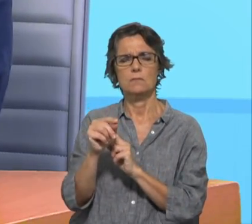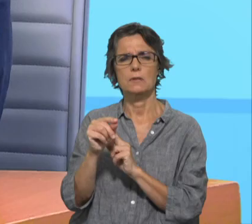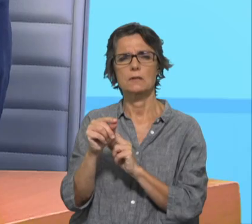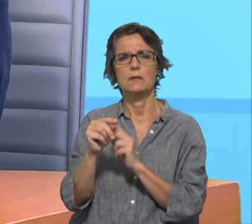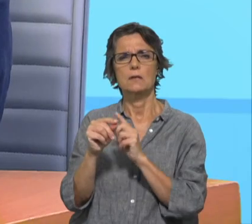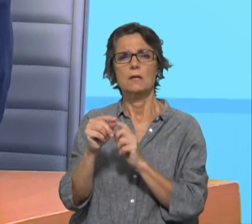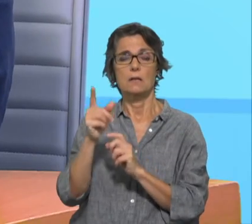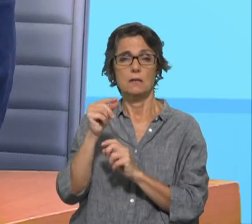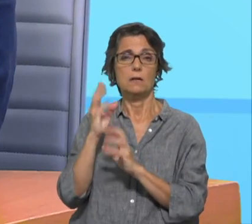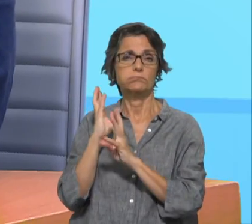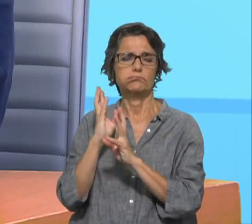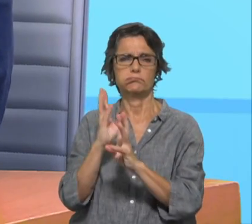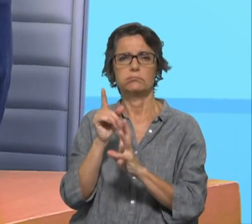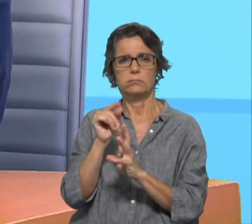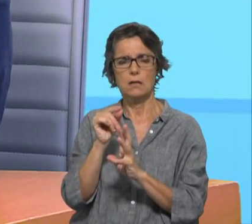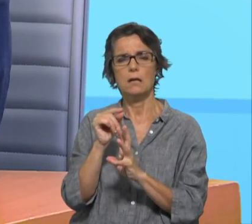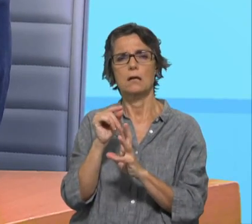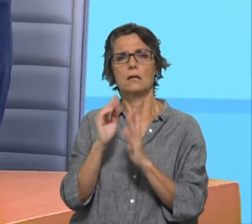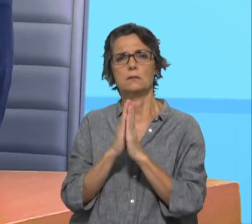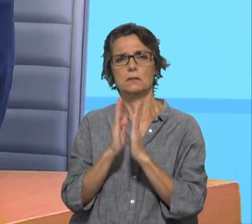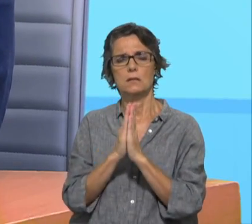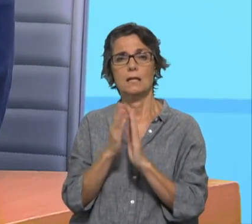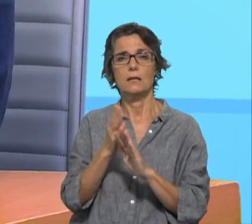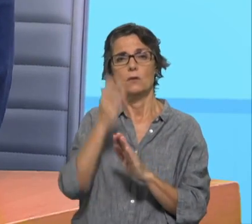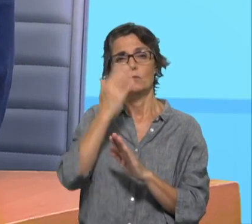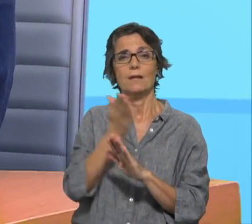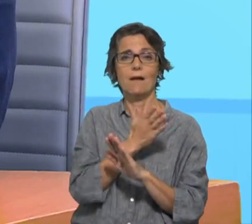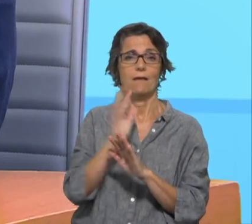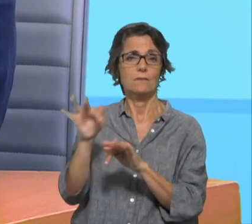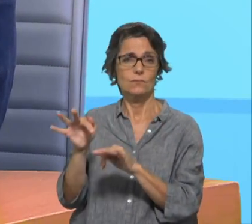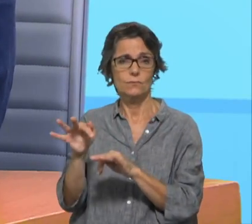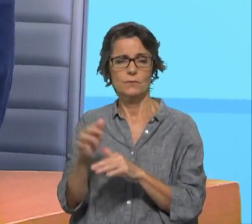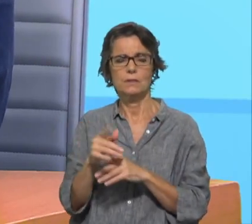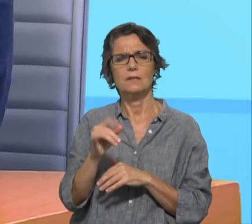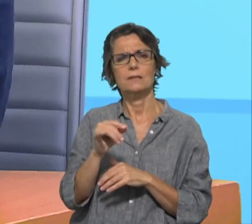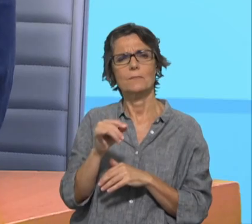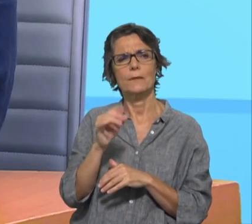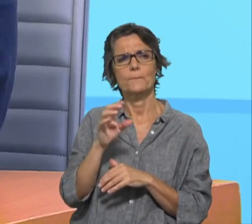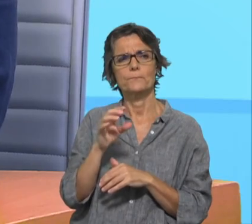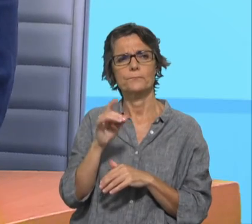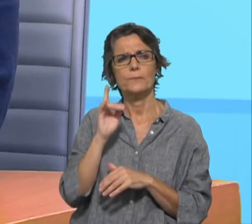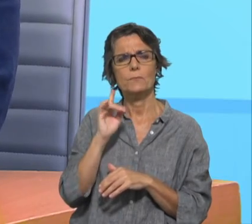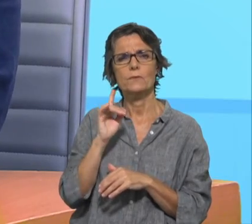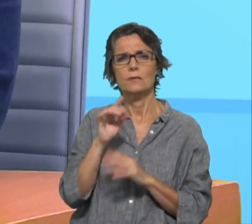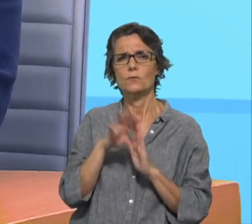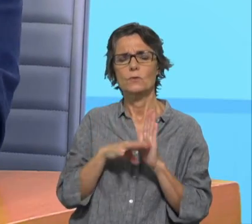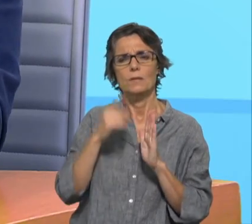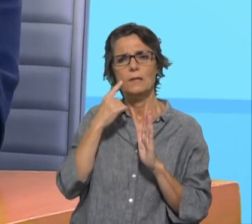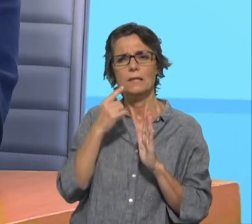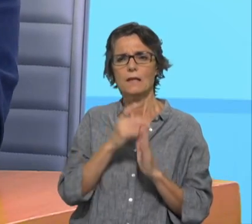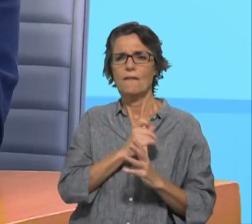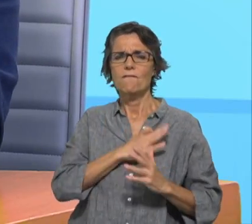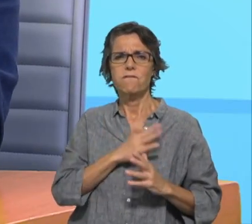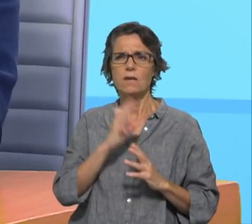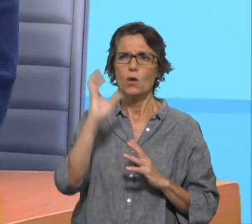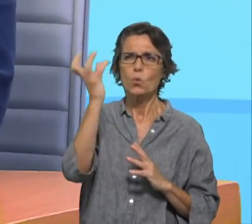que irá ser realizada na véspera da conclusão, e a partilha das experiências da fé vivida em cada povo, em